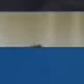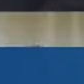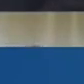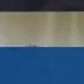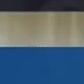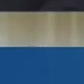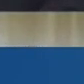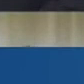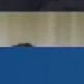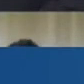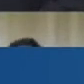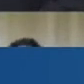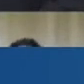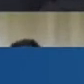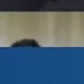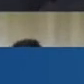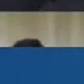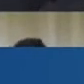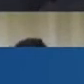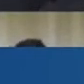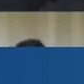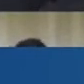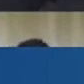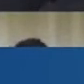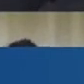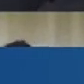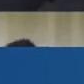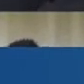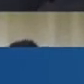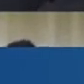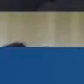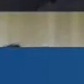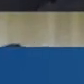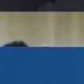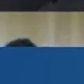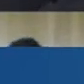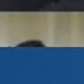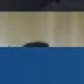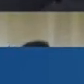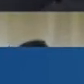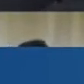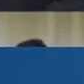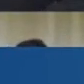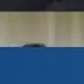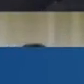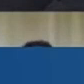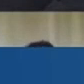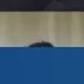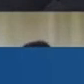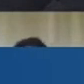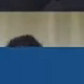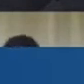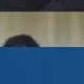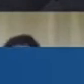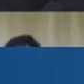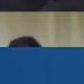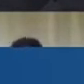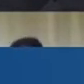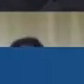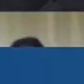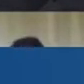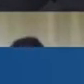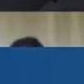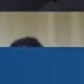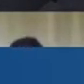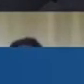Essa colaboração premiada ocorreu há aproximadamente 15, 20 dias atrás. Ela foi